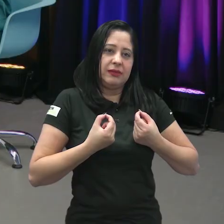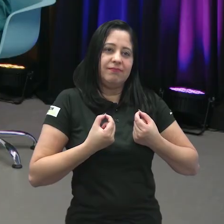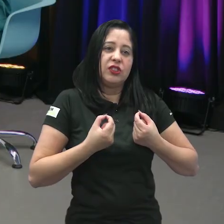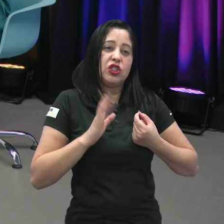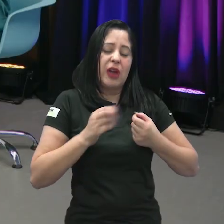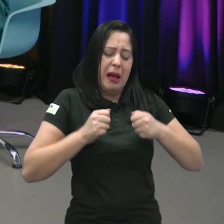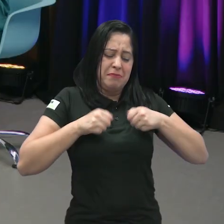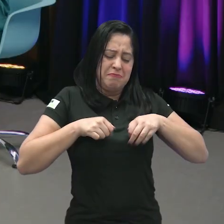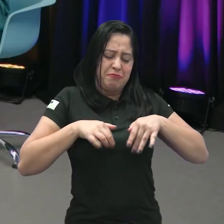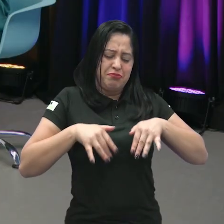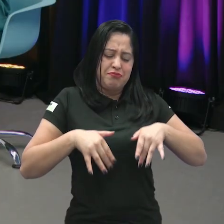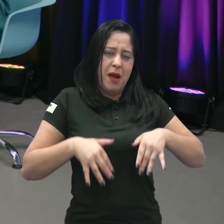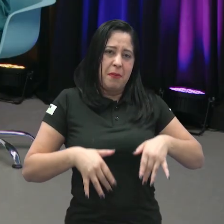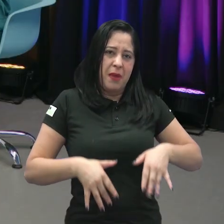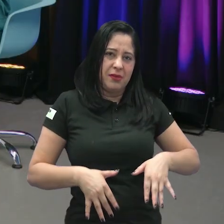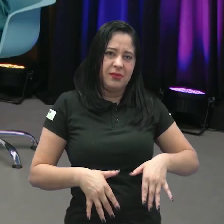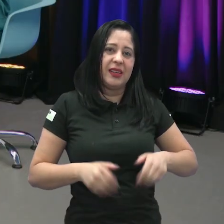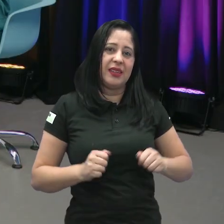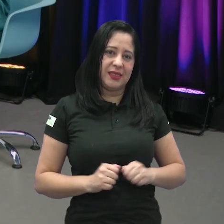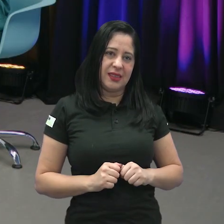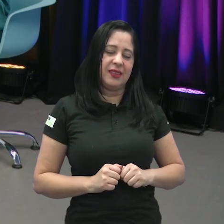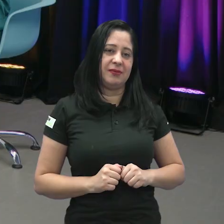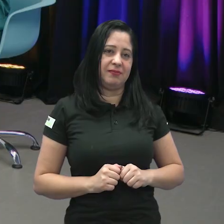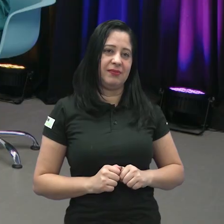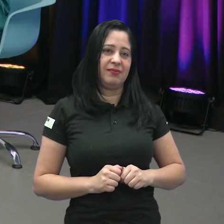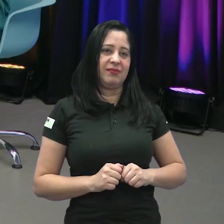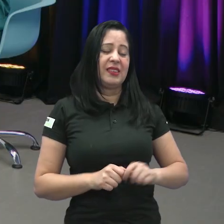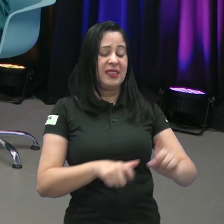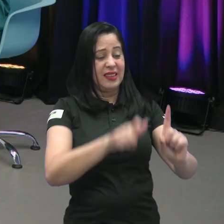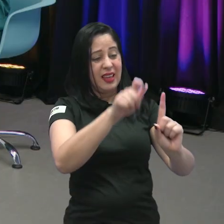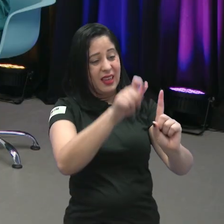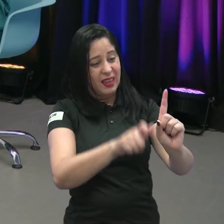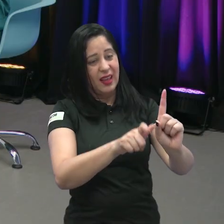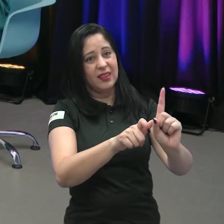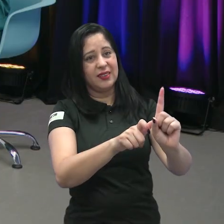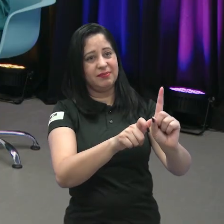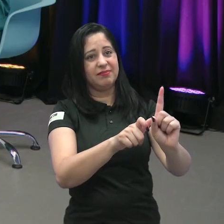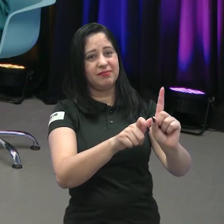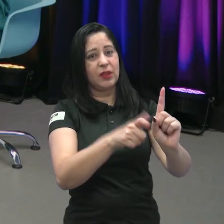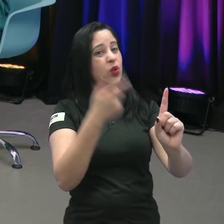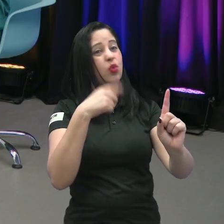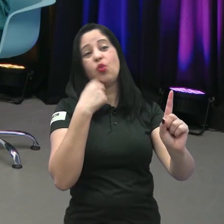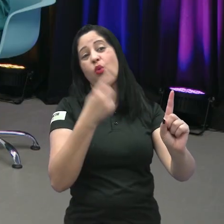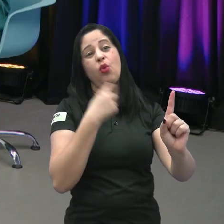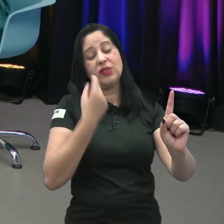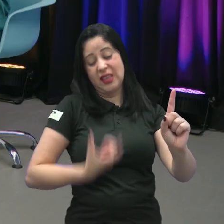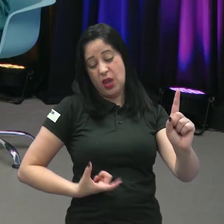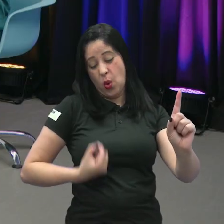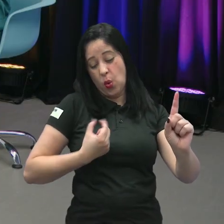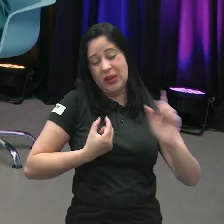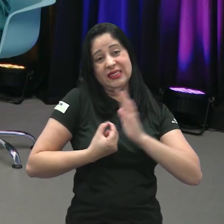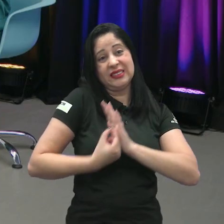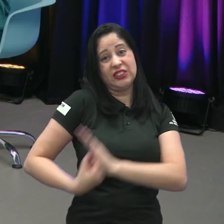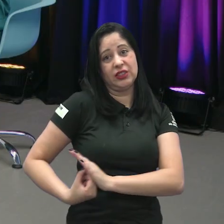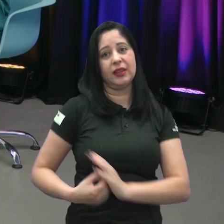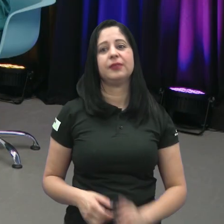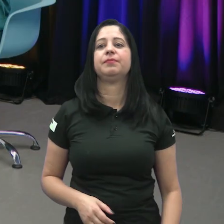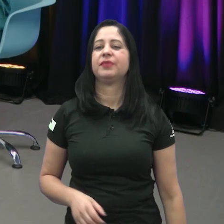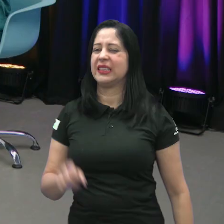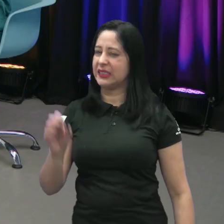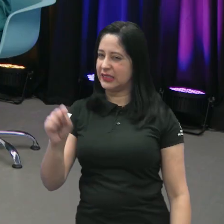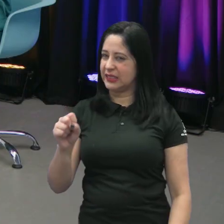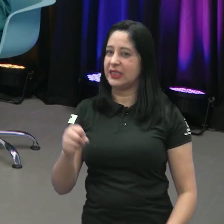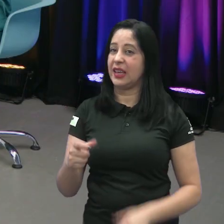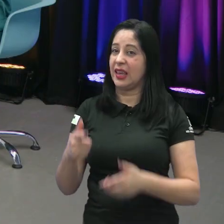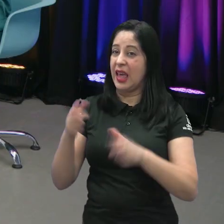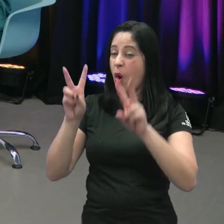Com mais, vamos dizer assim, condição de se eliminar, né? Esse câncer que ela adquiriu. E